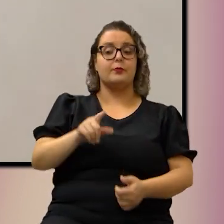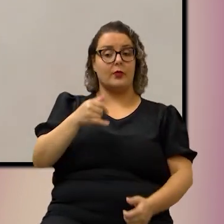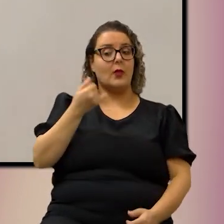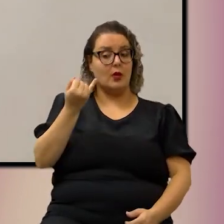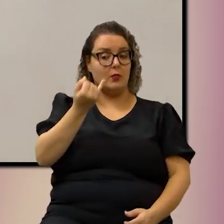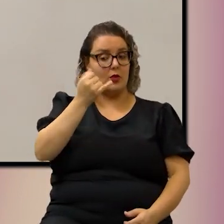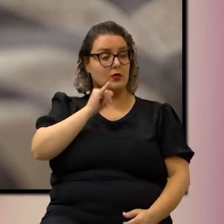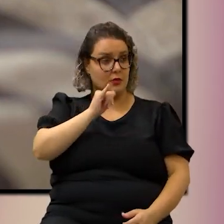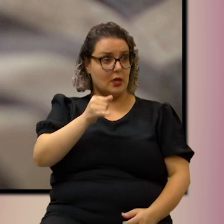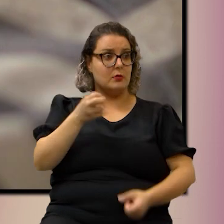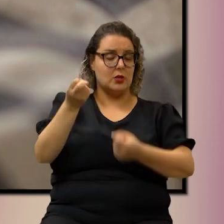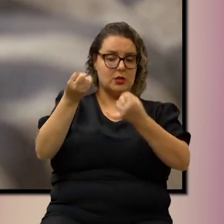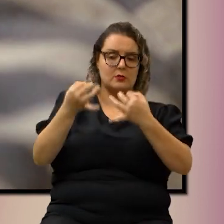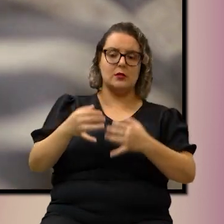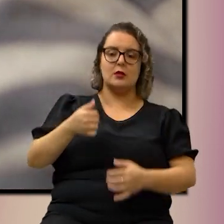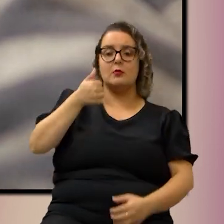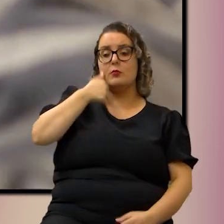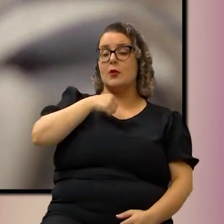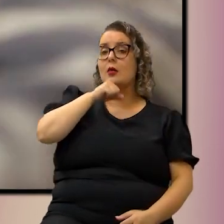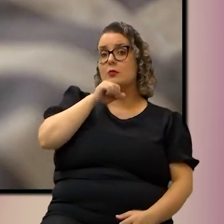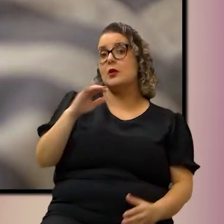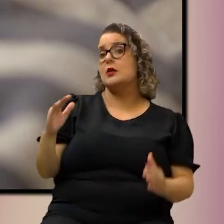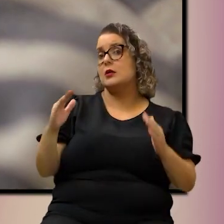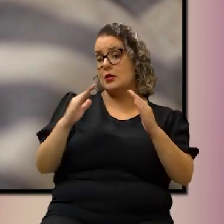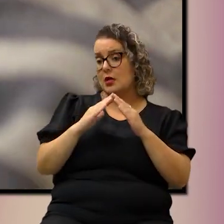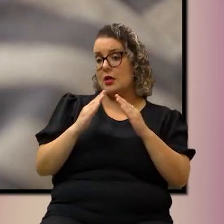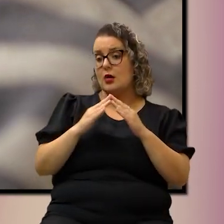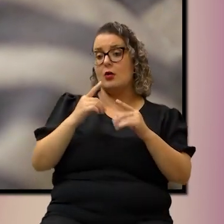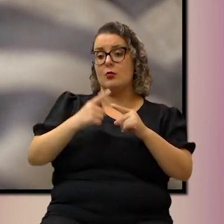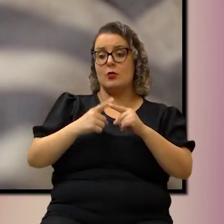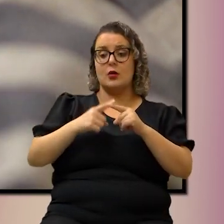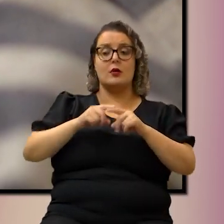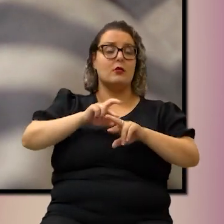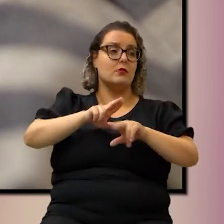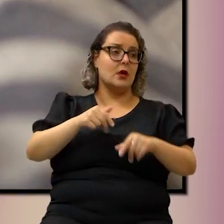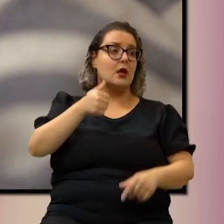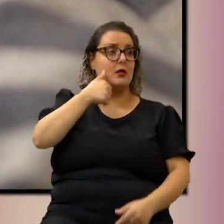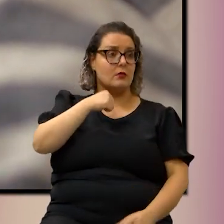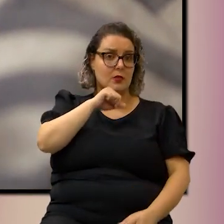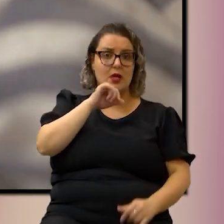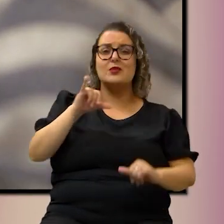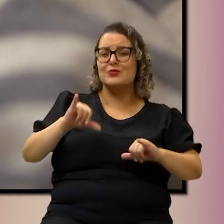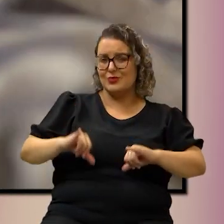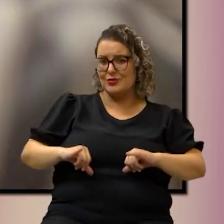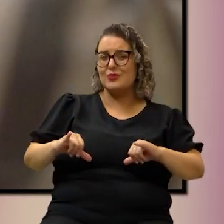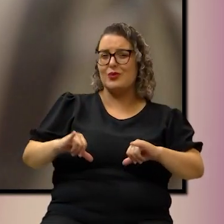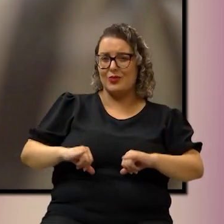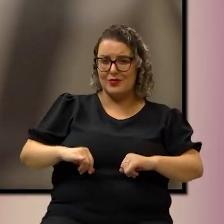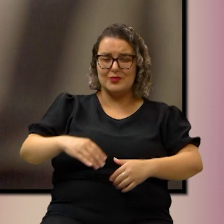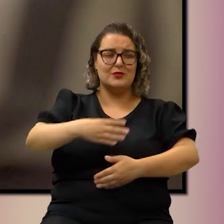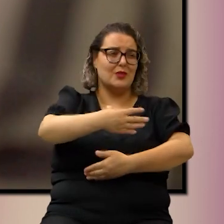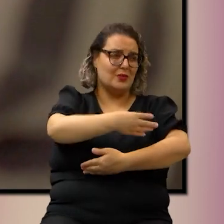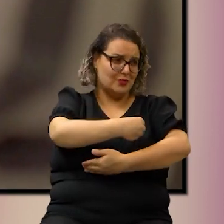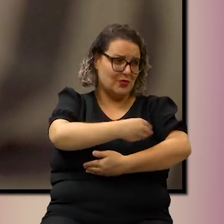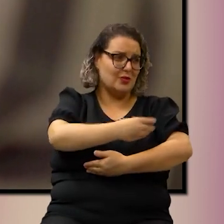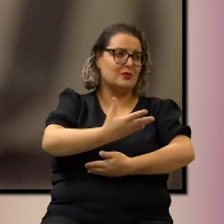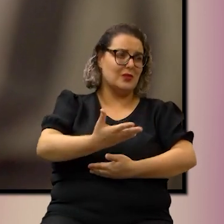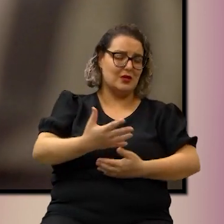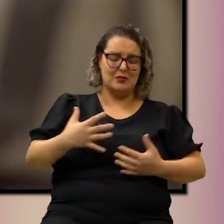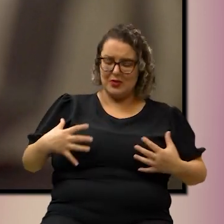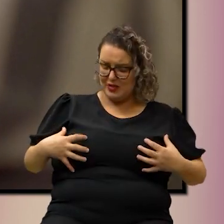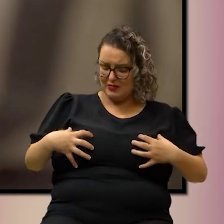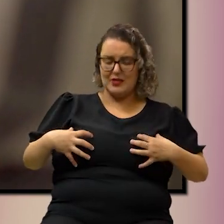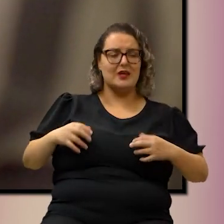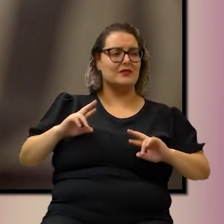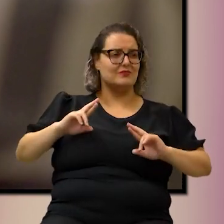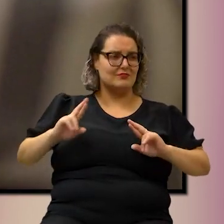até importante você falar isso, né, para explicar para as mamães que estão em casa, porque muitas mães nesse período sofrem mesmo, né, com a amamentação.